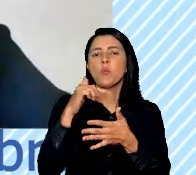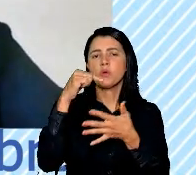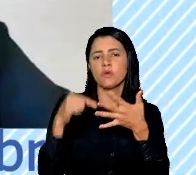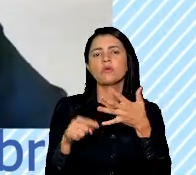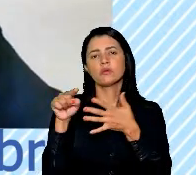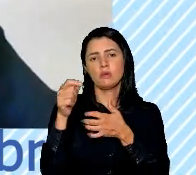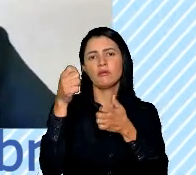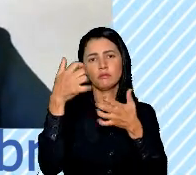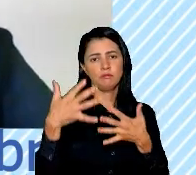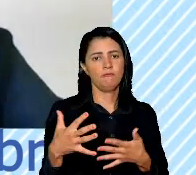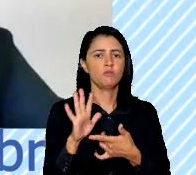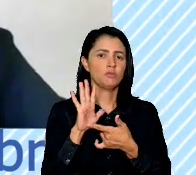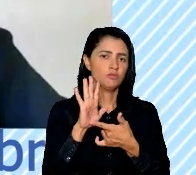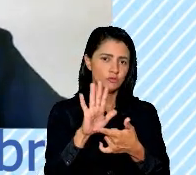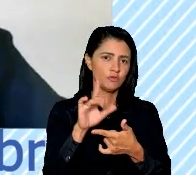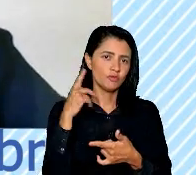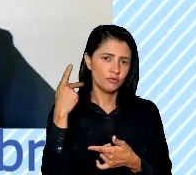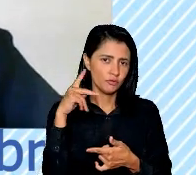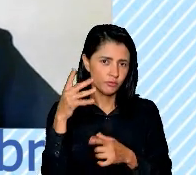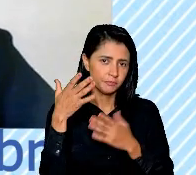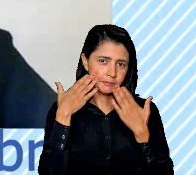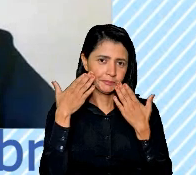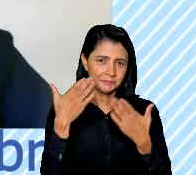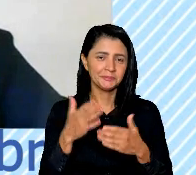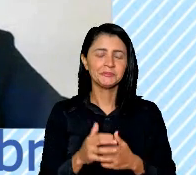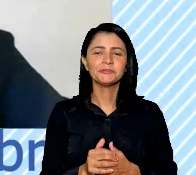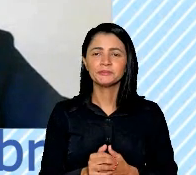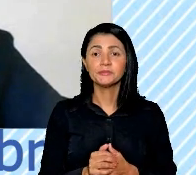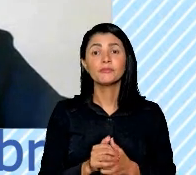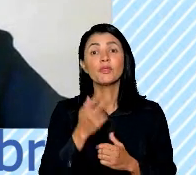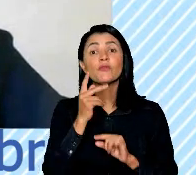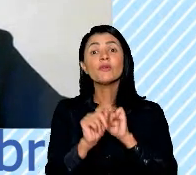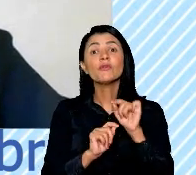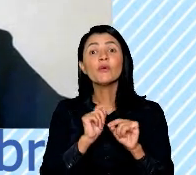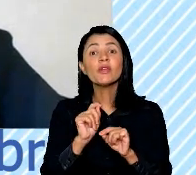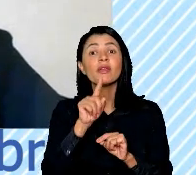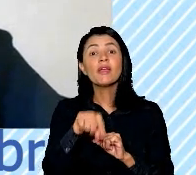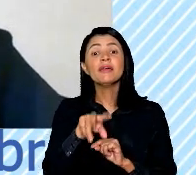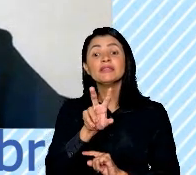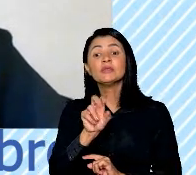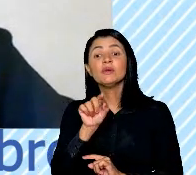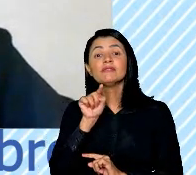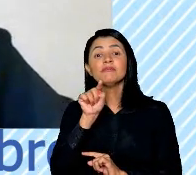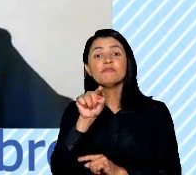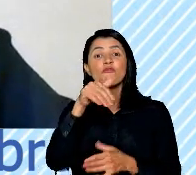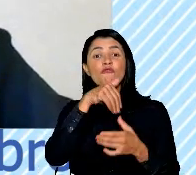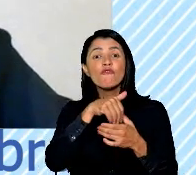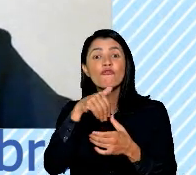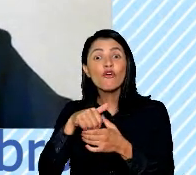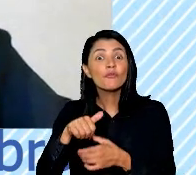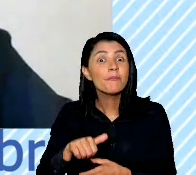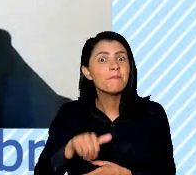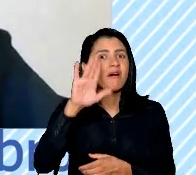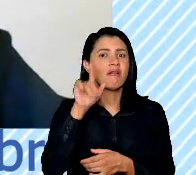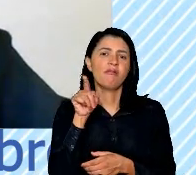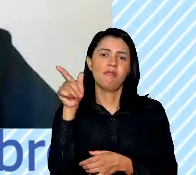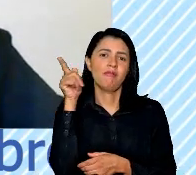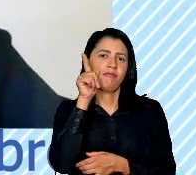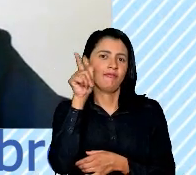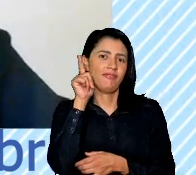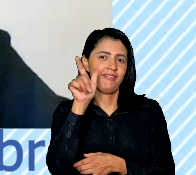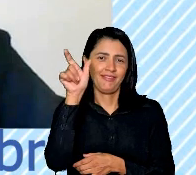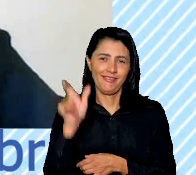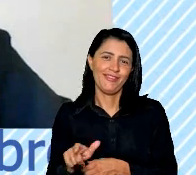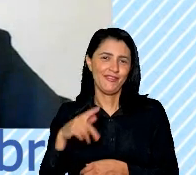abordou na sua exposição. Então, eu falava justamente dos 50 mil votos que ela obteve, mais de 50 mil votos, e eu,